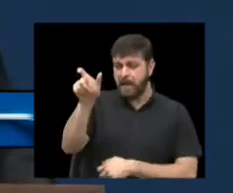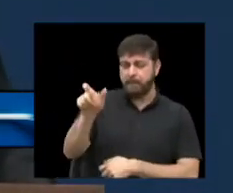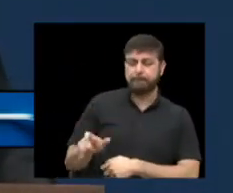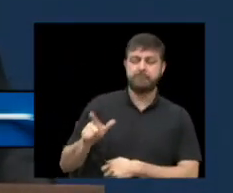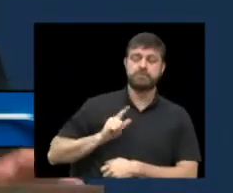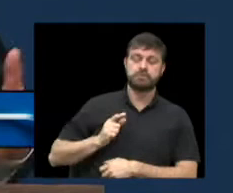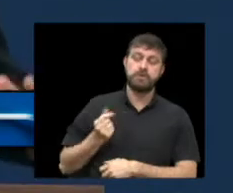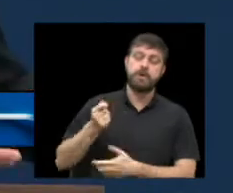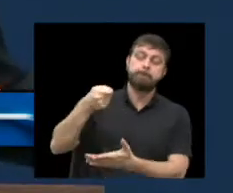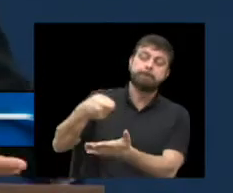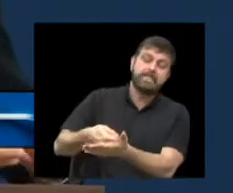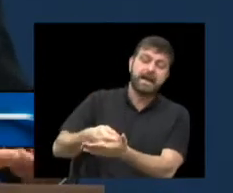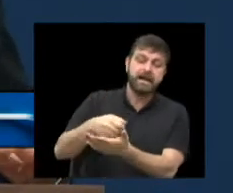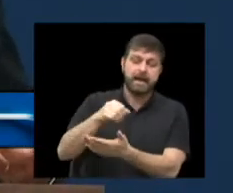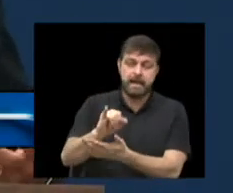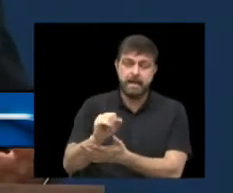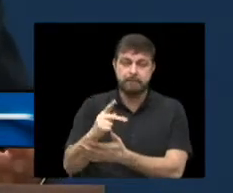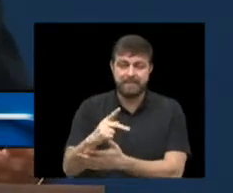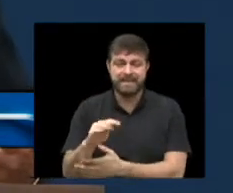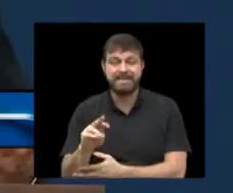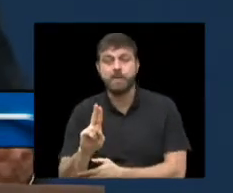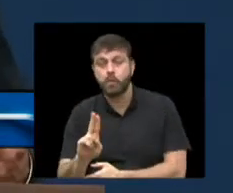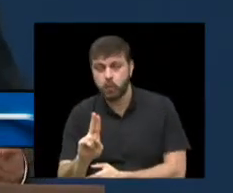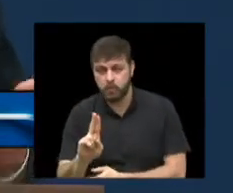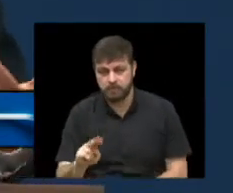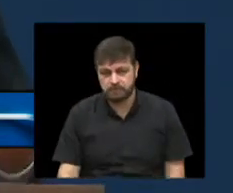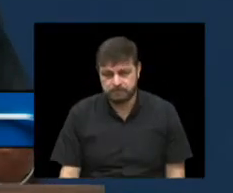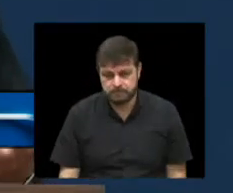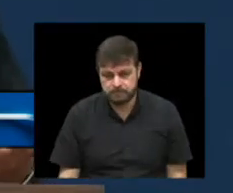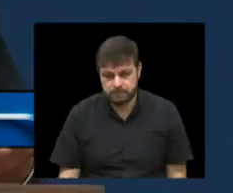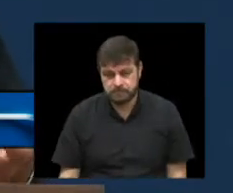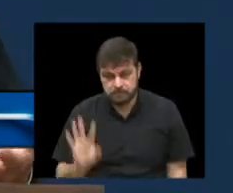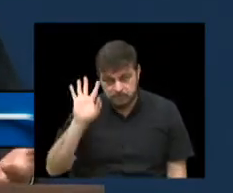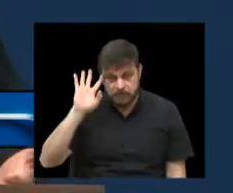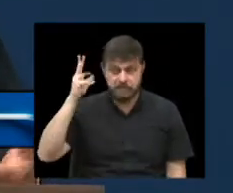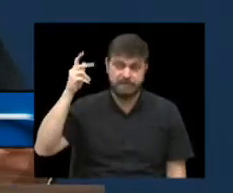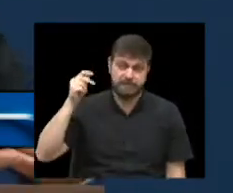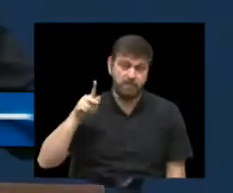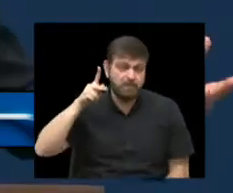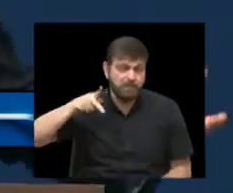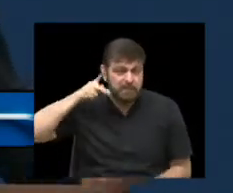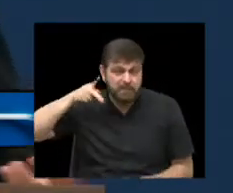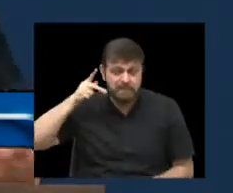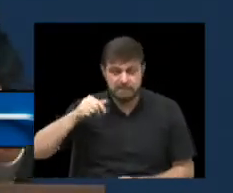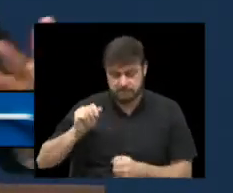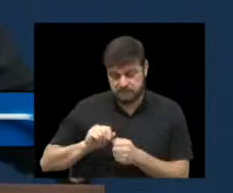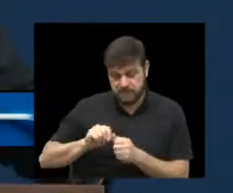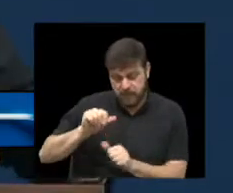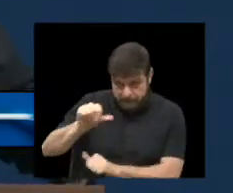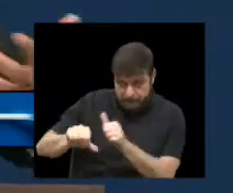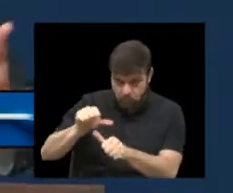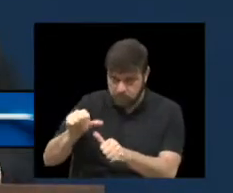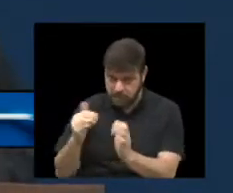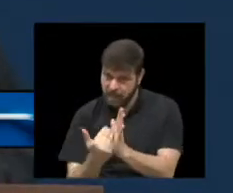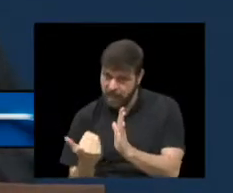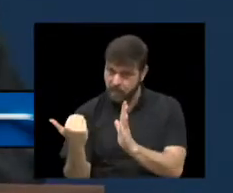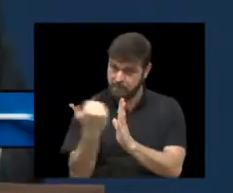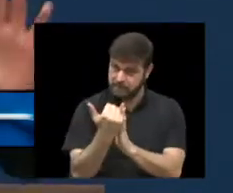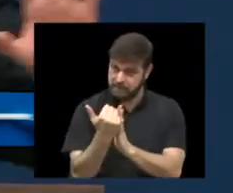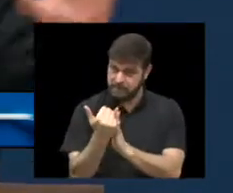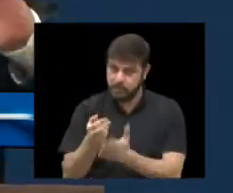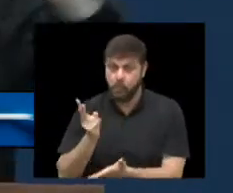de valores, que é a base do IPTU. Isso nos... E aí a decisão política que se vai rever e aumentar ou